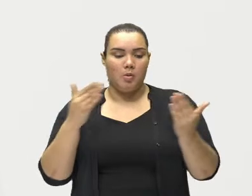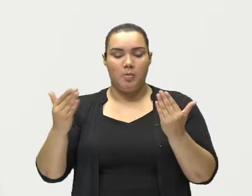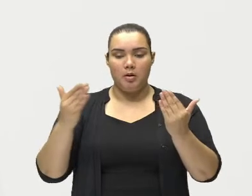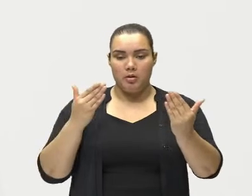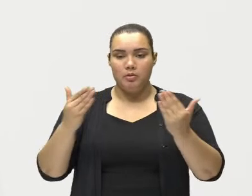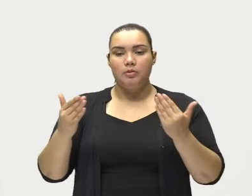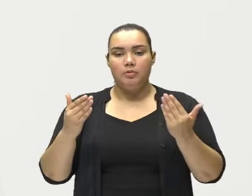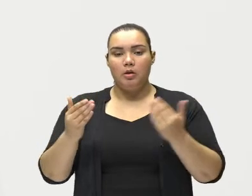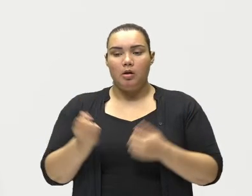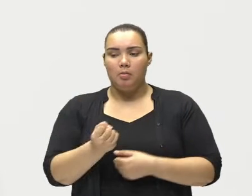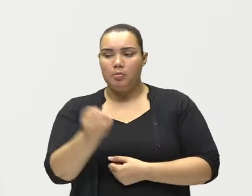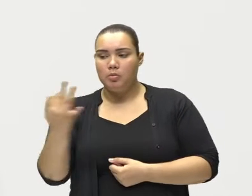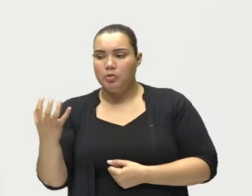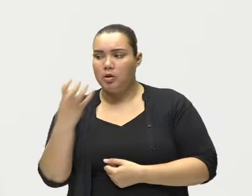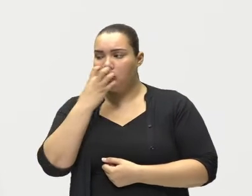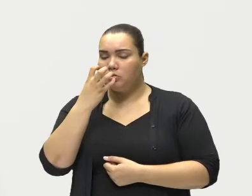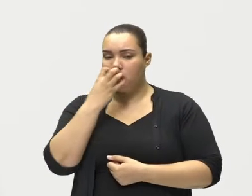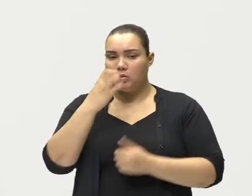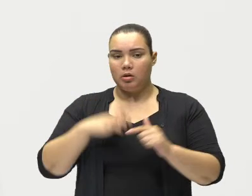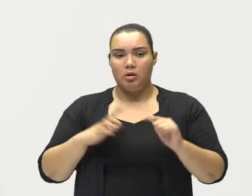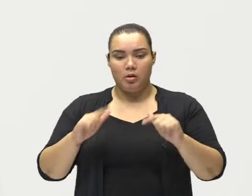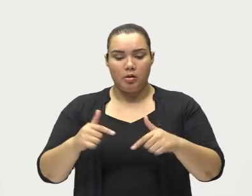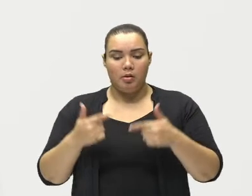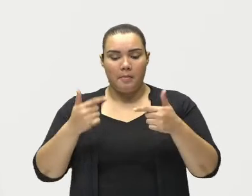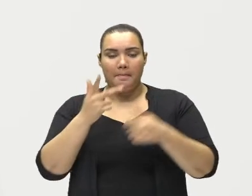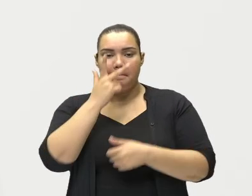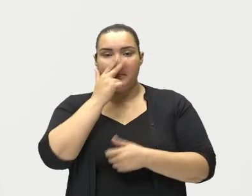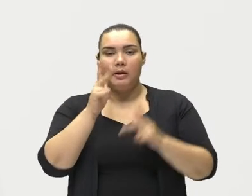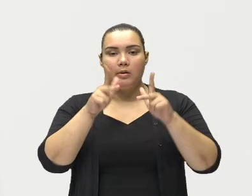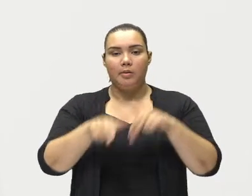muitos cachorros agem como se fossem